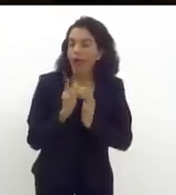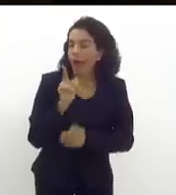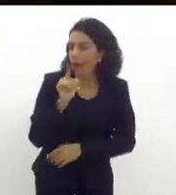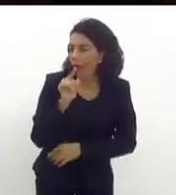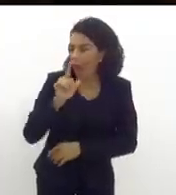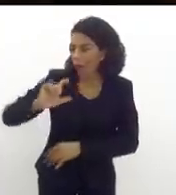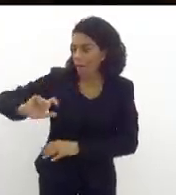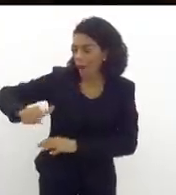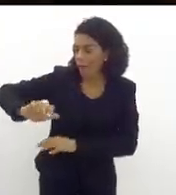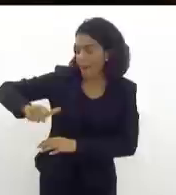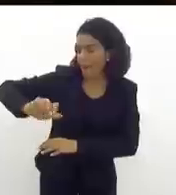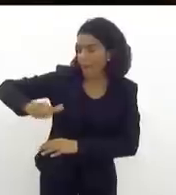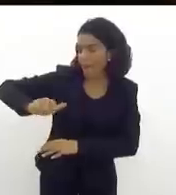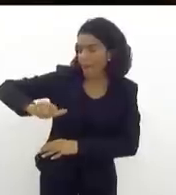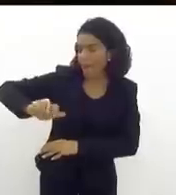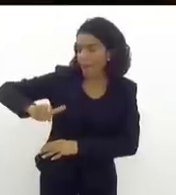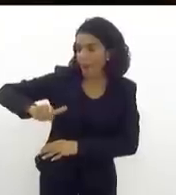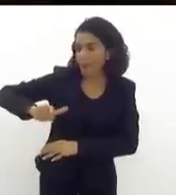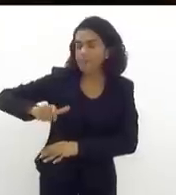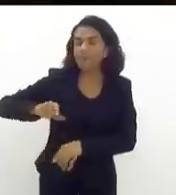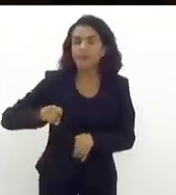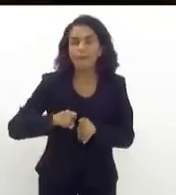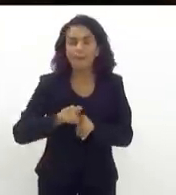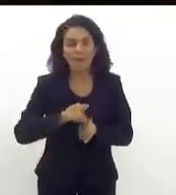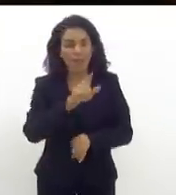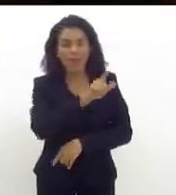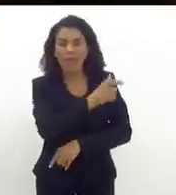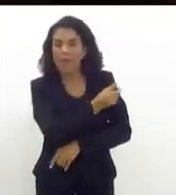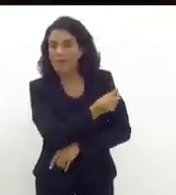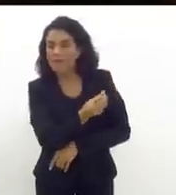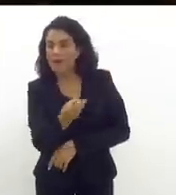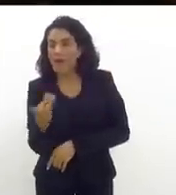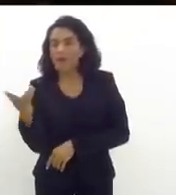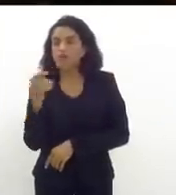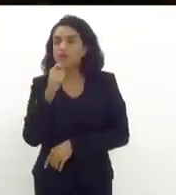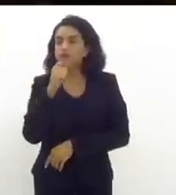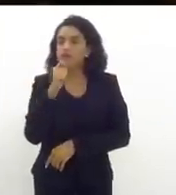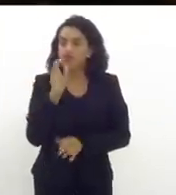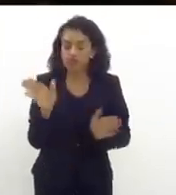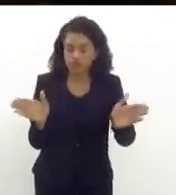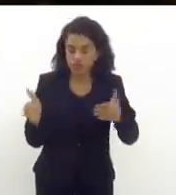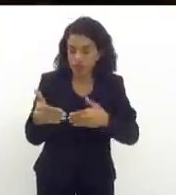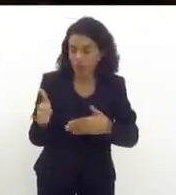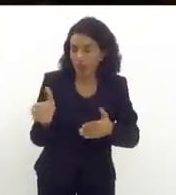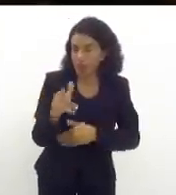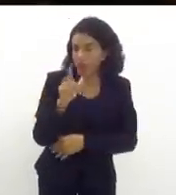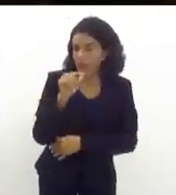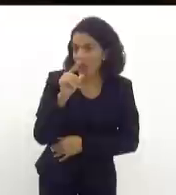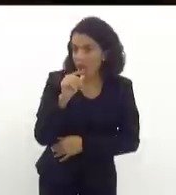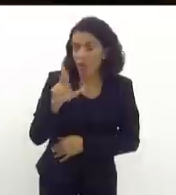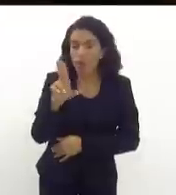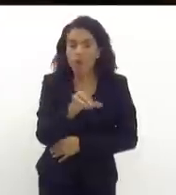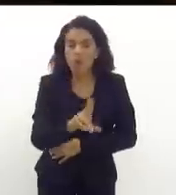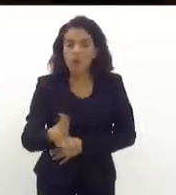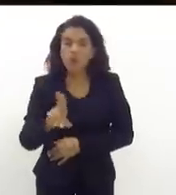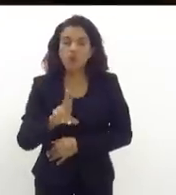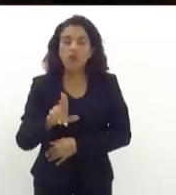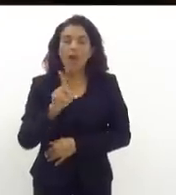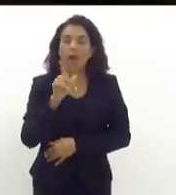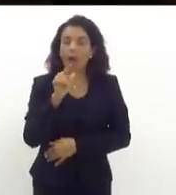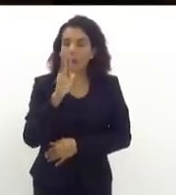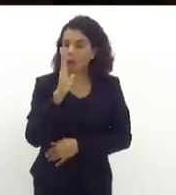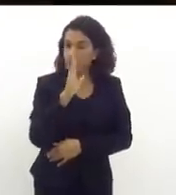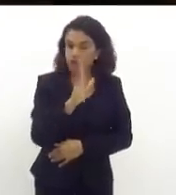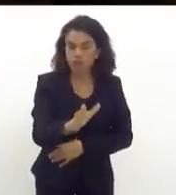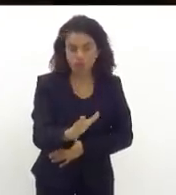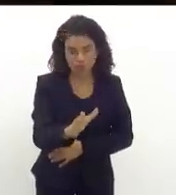aqueles que por acaso nem a caixa d'água tem utilizam da água da rua